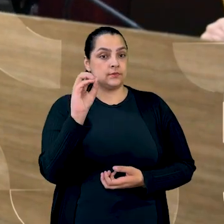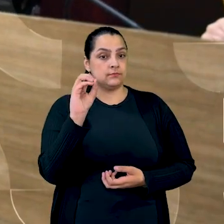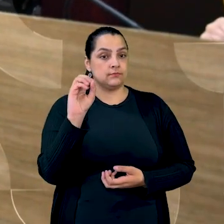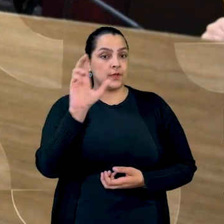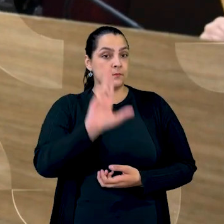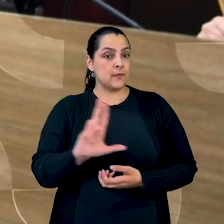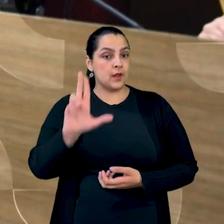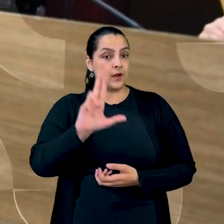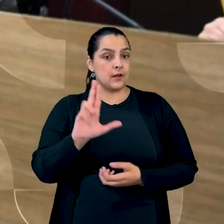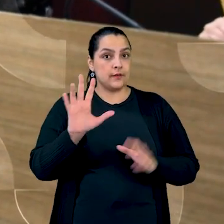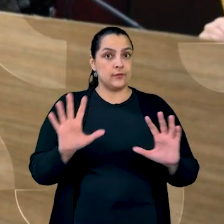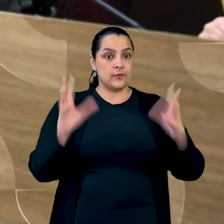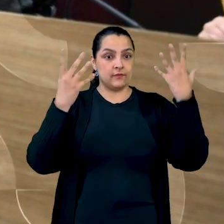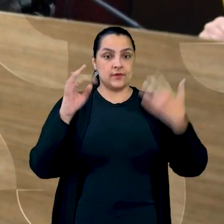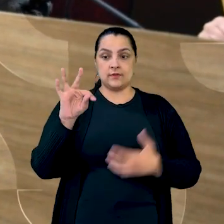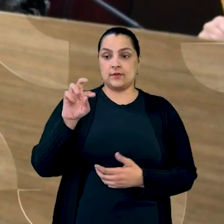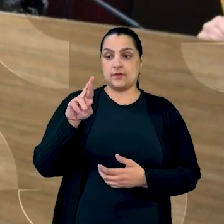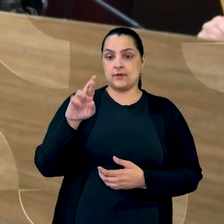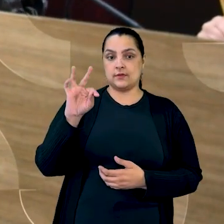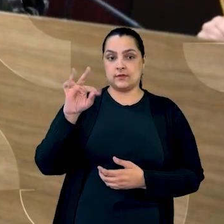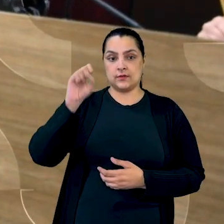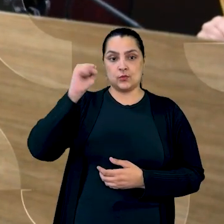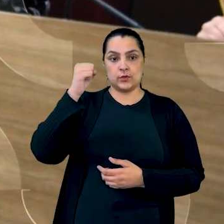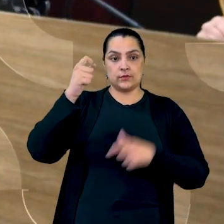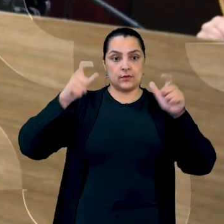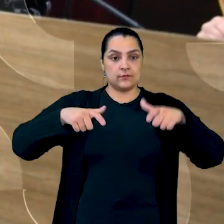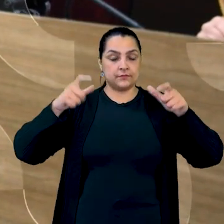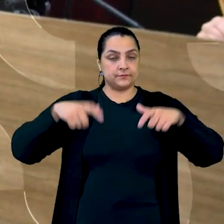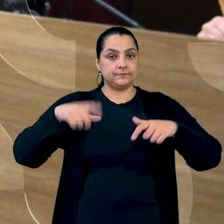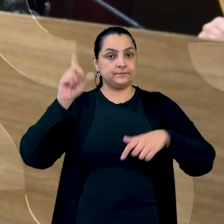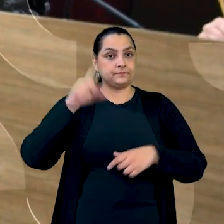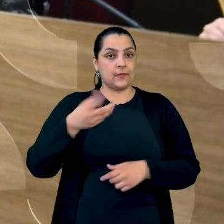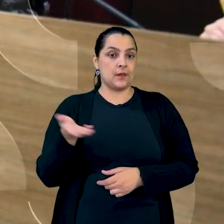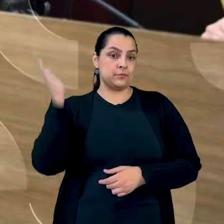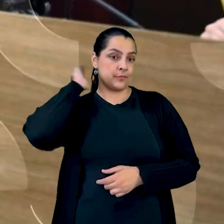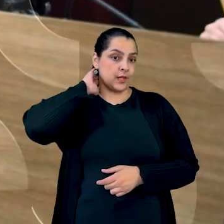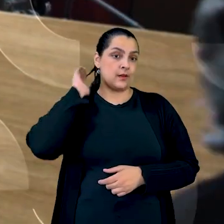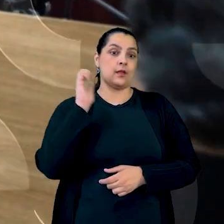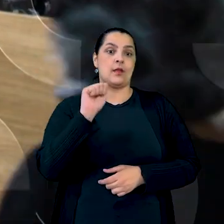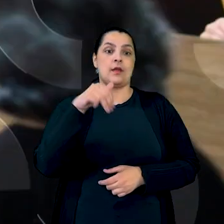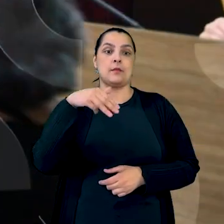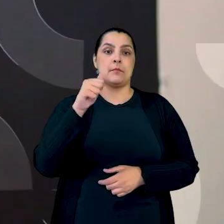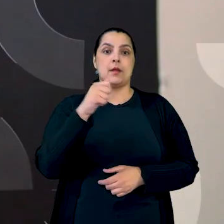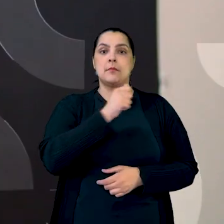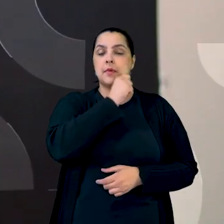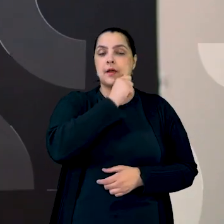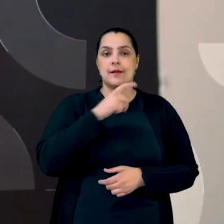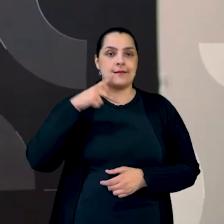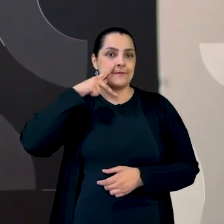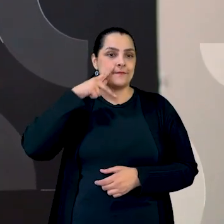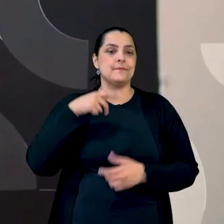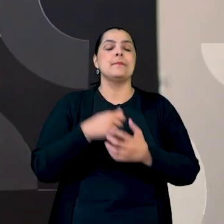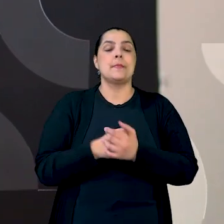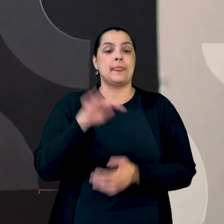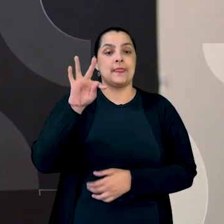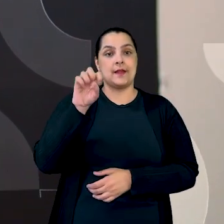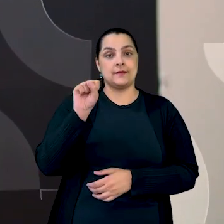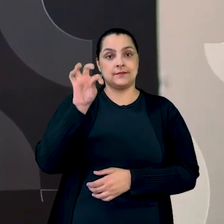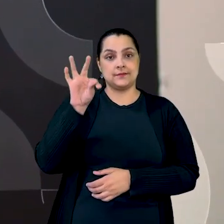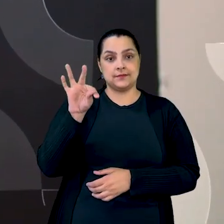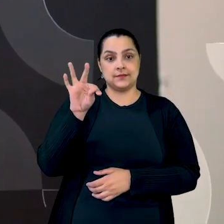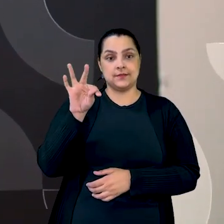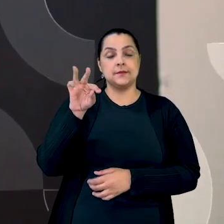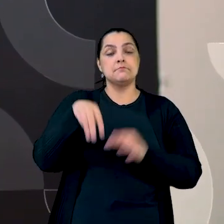COP30. Em Belém, durante evento no TRT da 8ª região, que abrange o Pará e o Amapá, o presidente do TST e